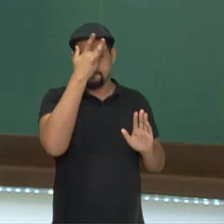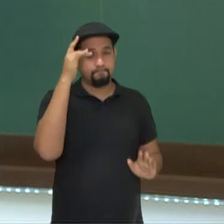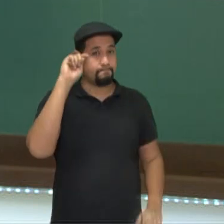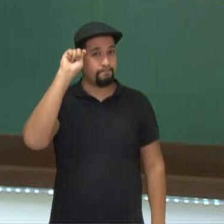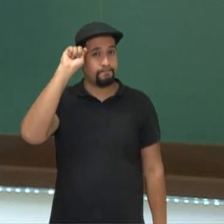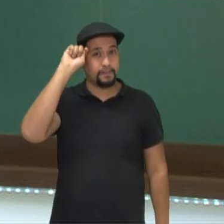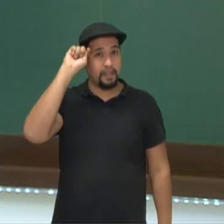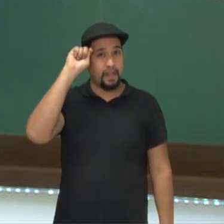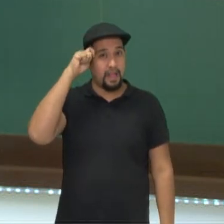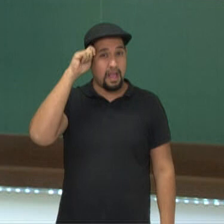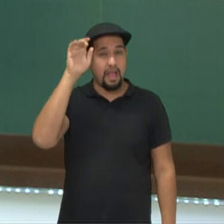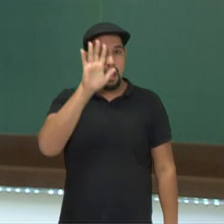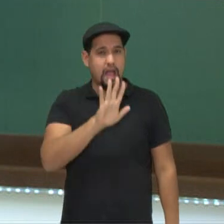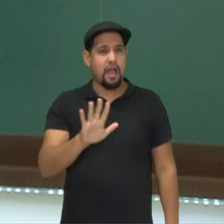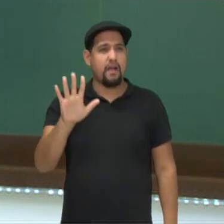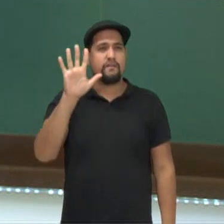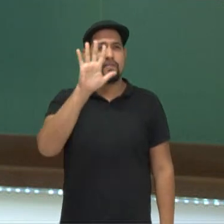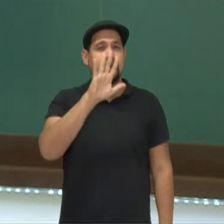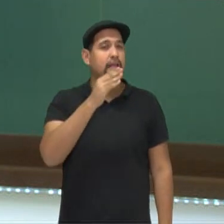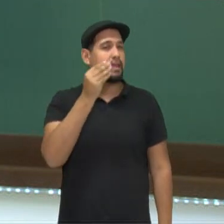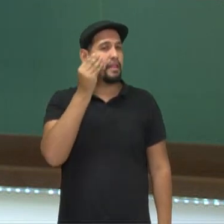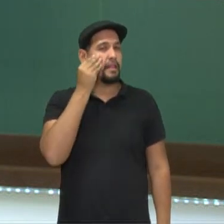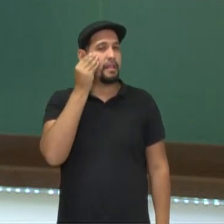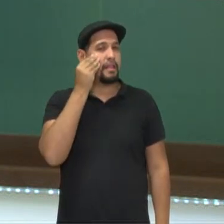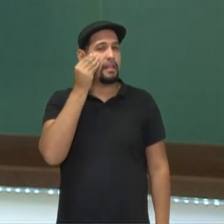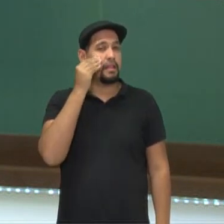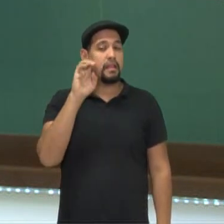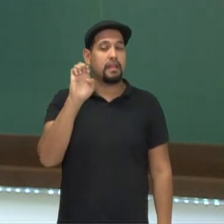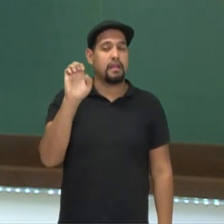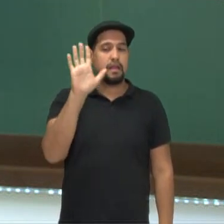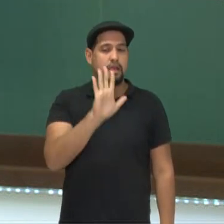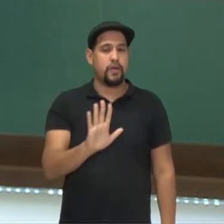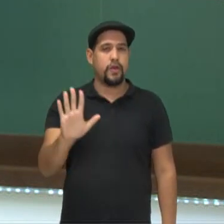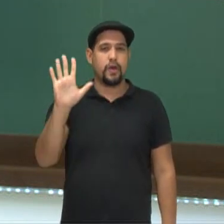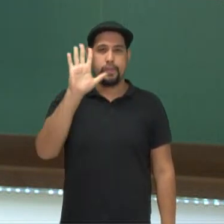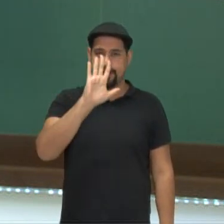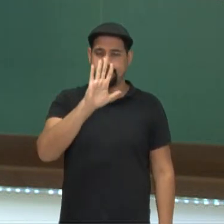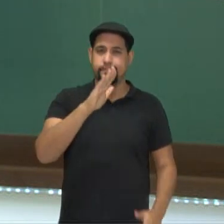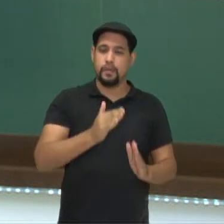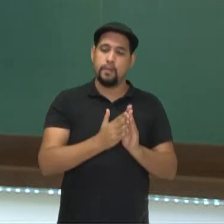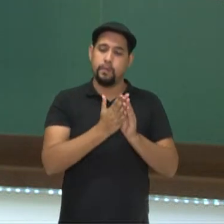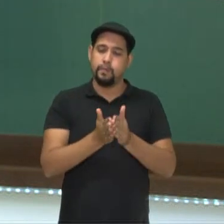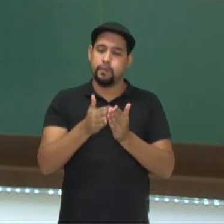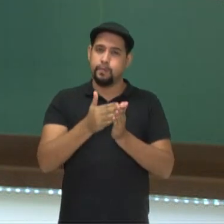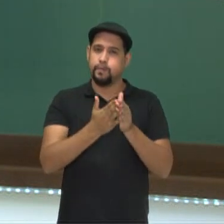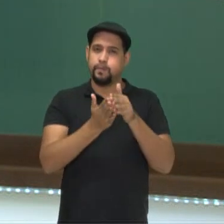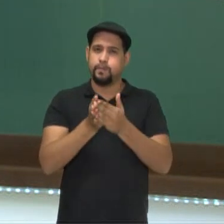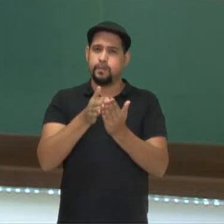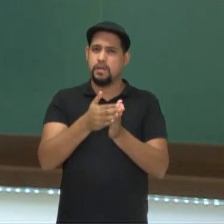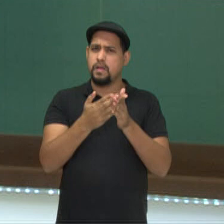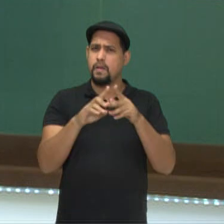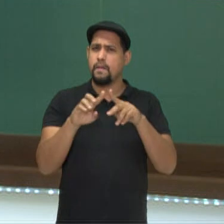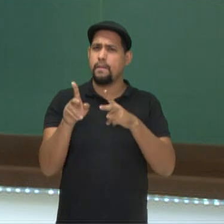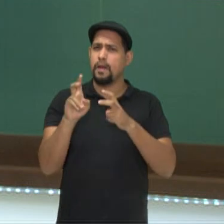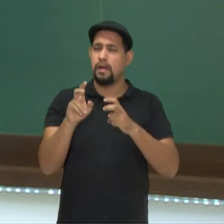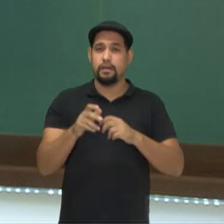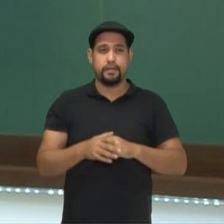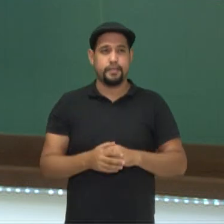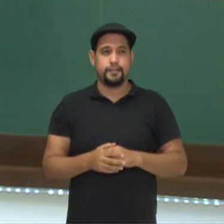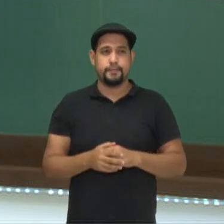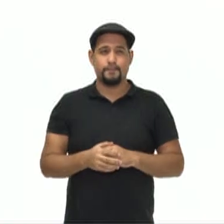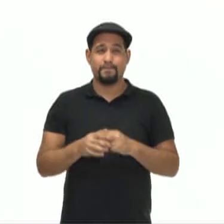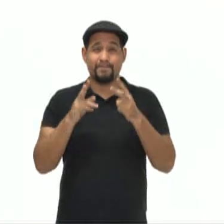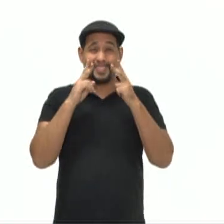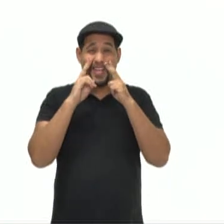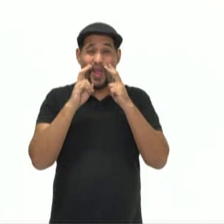africano, tentando buscar a vida no continente europeu. Mas observa aqui, olha